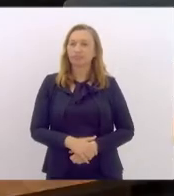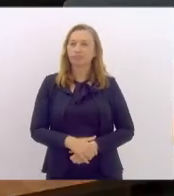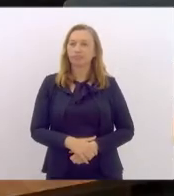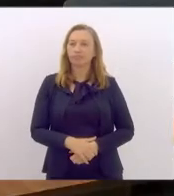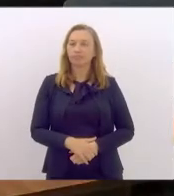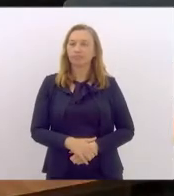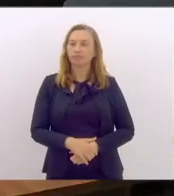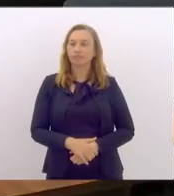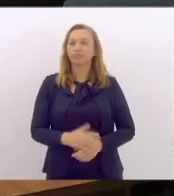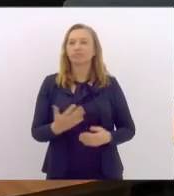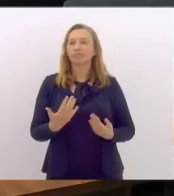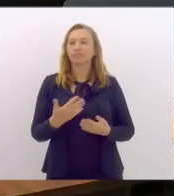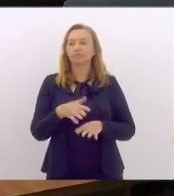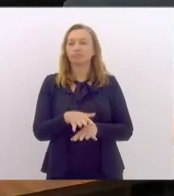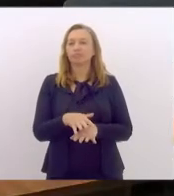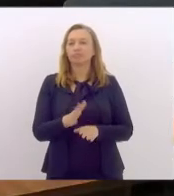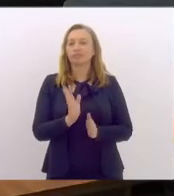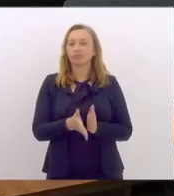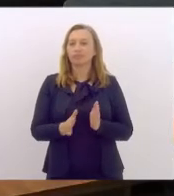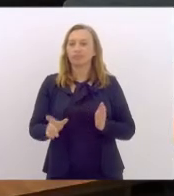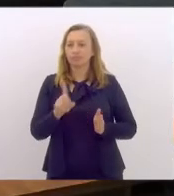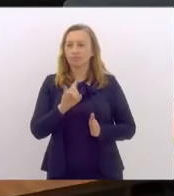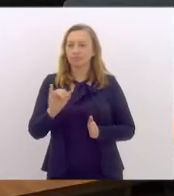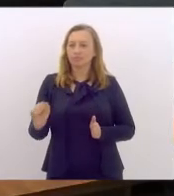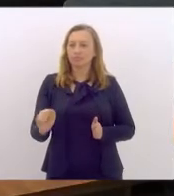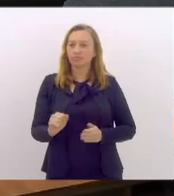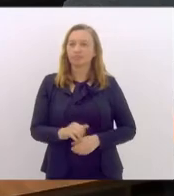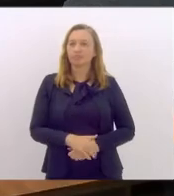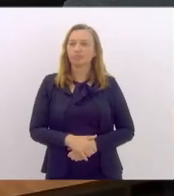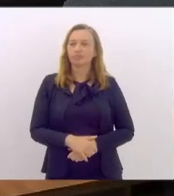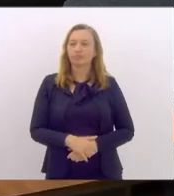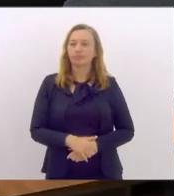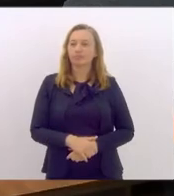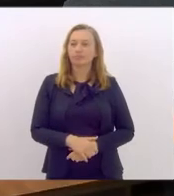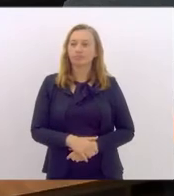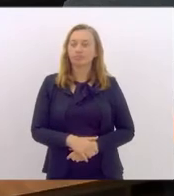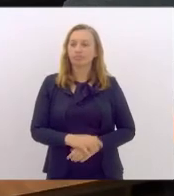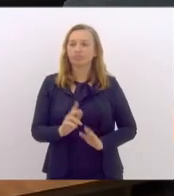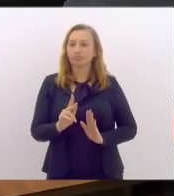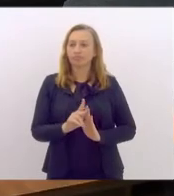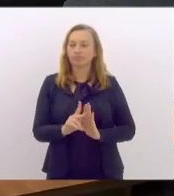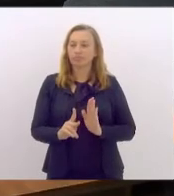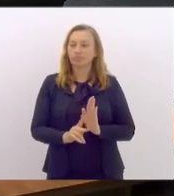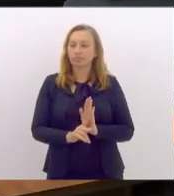requer a inclusão na ordem do dia os seguintes projetos